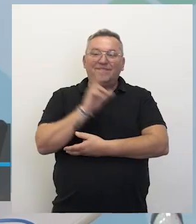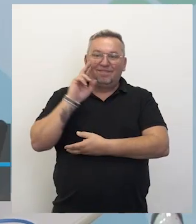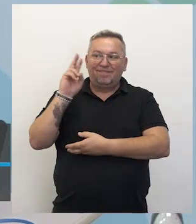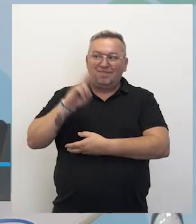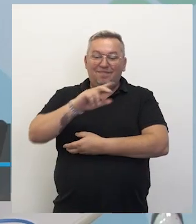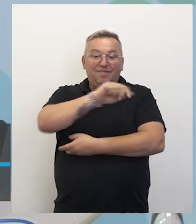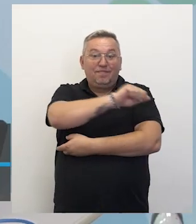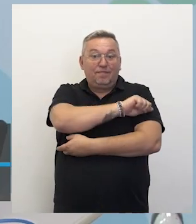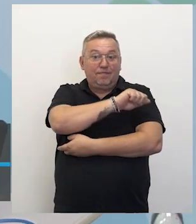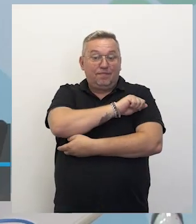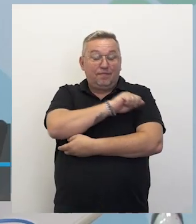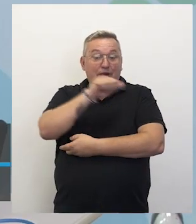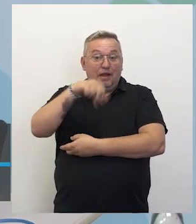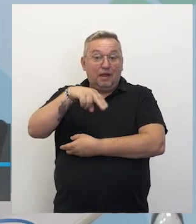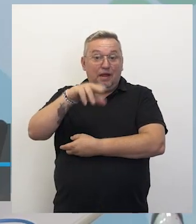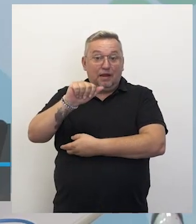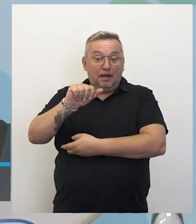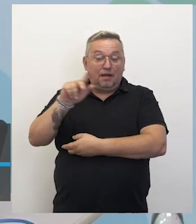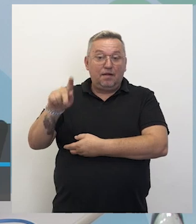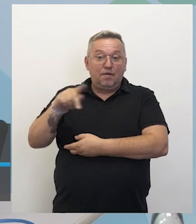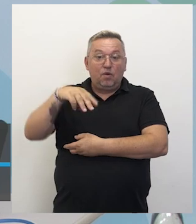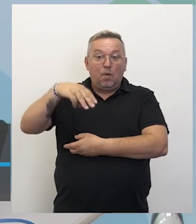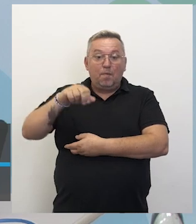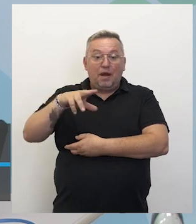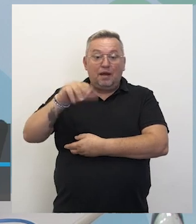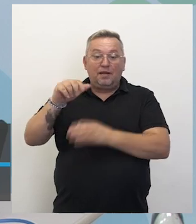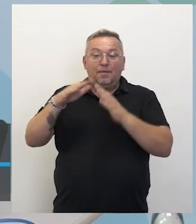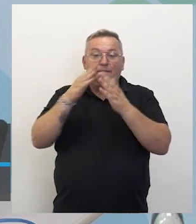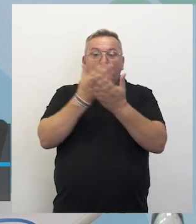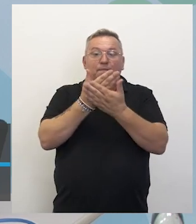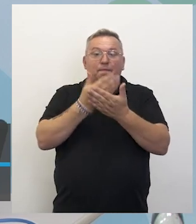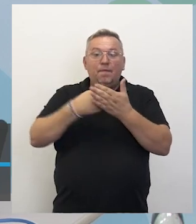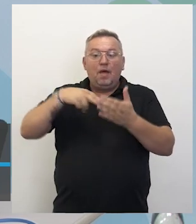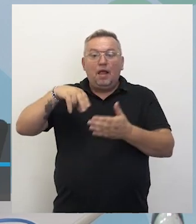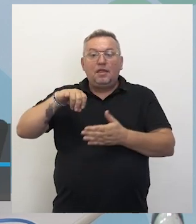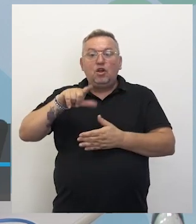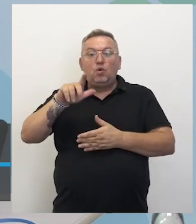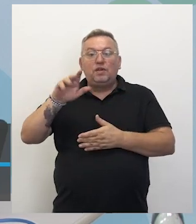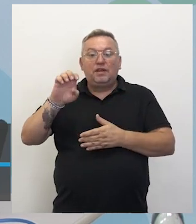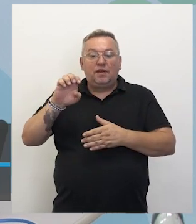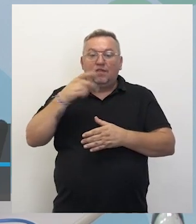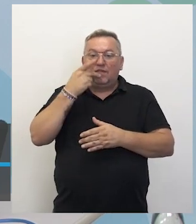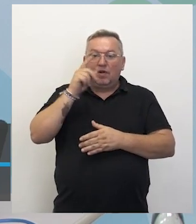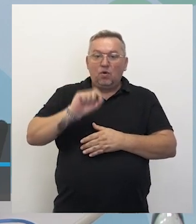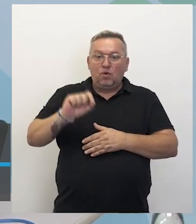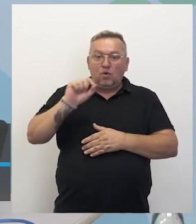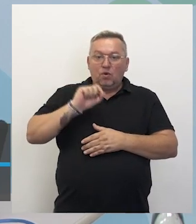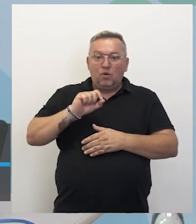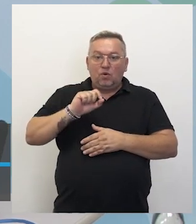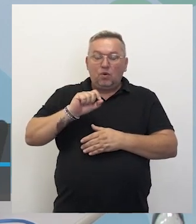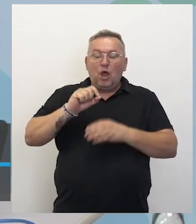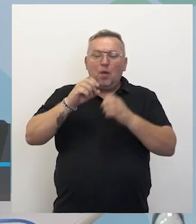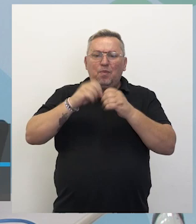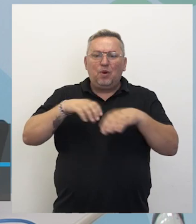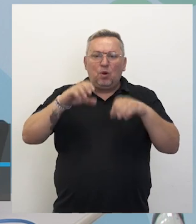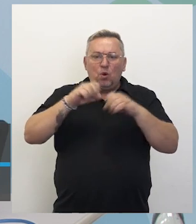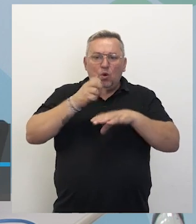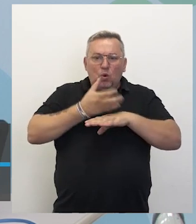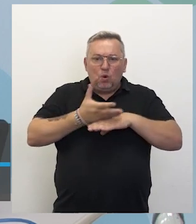Aluna Ana Luísa, da Promárcia, lá da escola Nilce. Diz, prejudica a vegetação e destrói